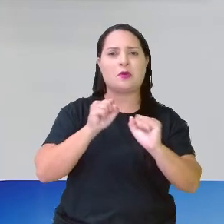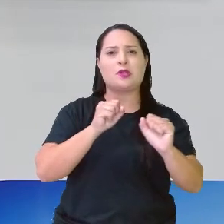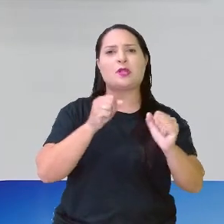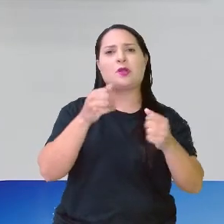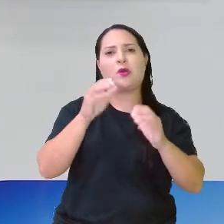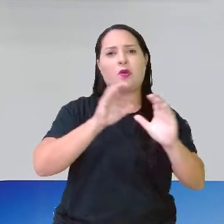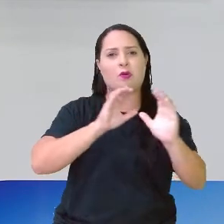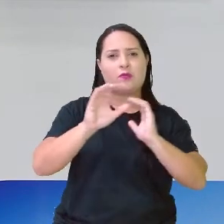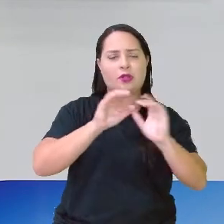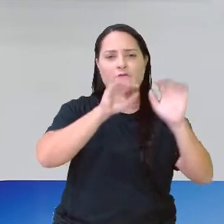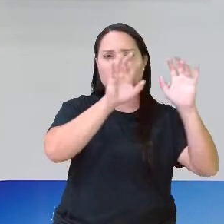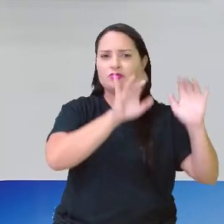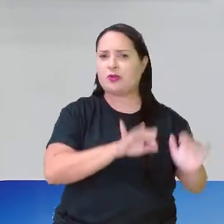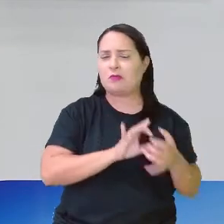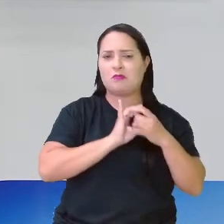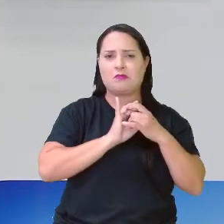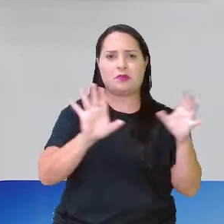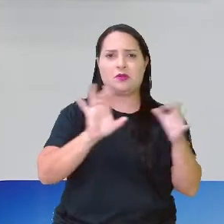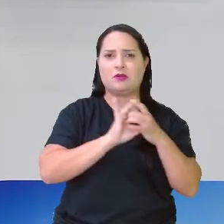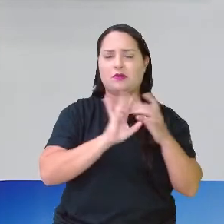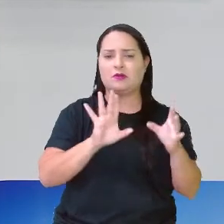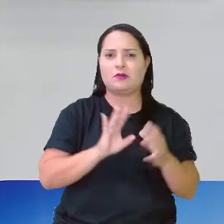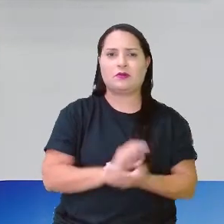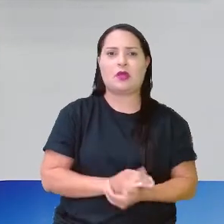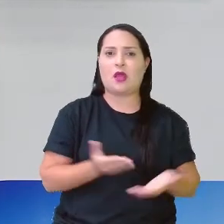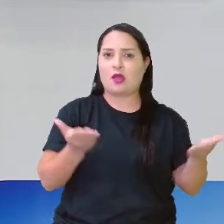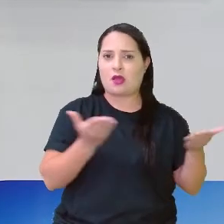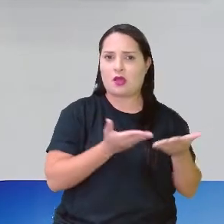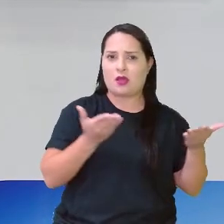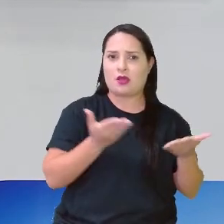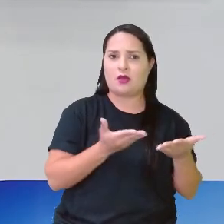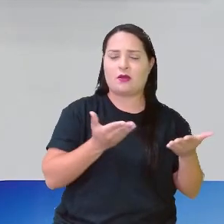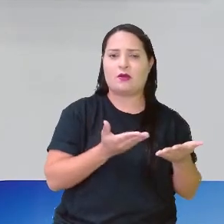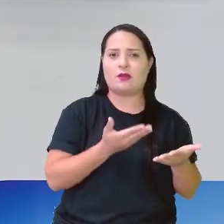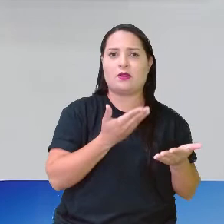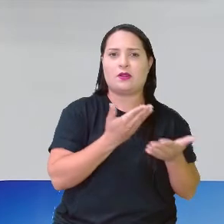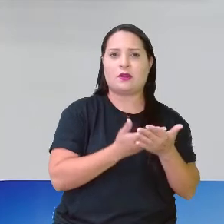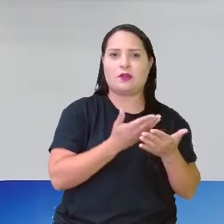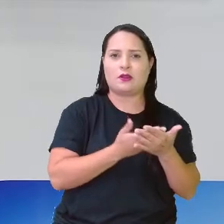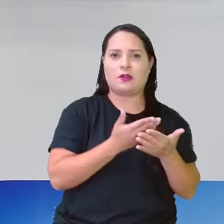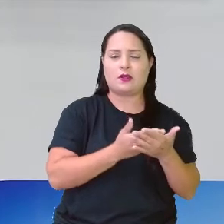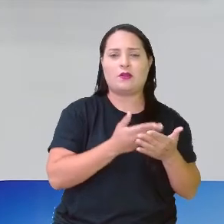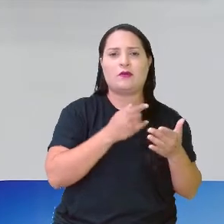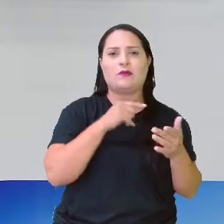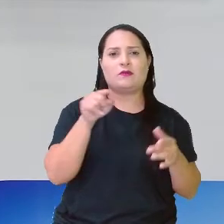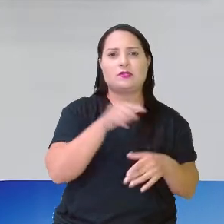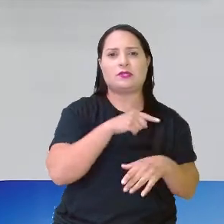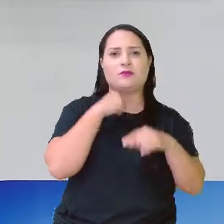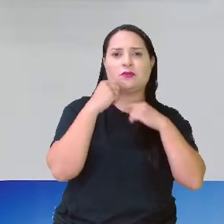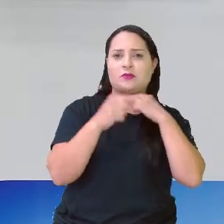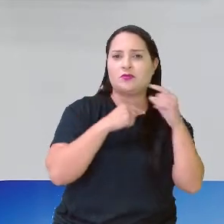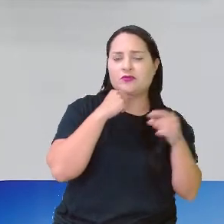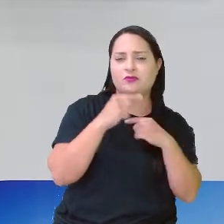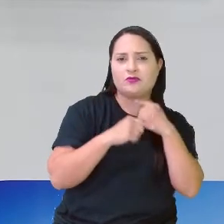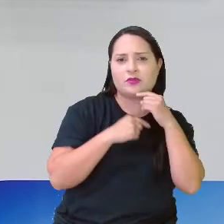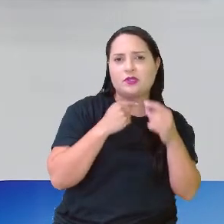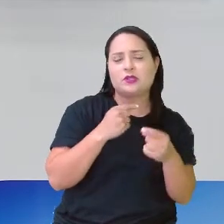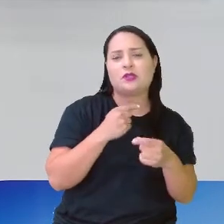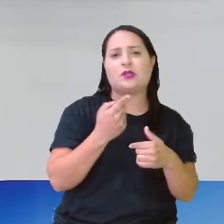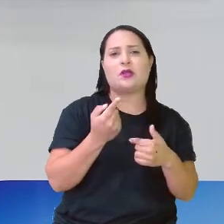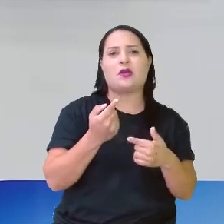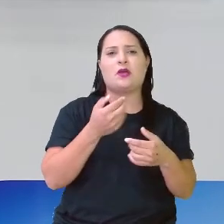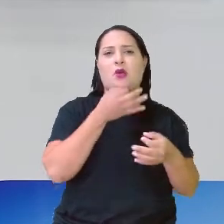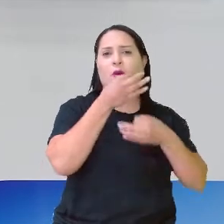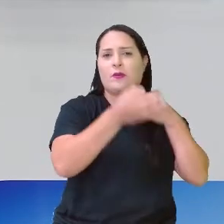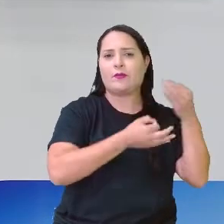gente, né? O chat fica disponível. Agora, durante a aula ao vivo, vocês podem tirar dúvidas, fazer comentários, dizer tudo